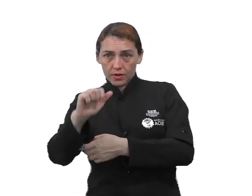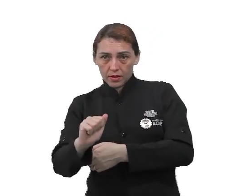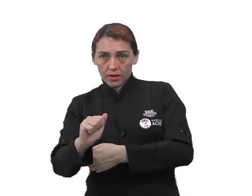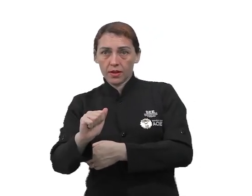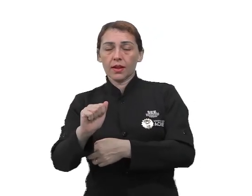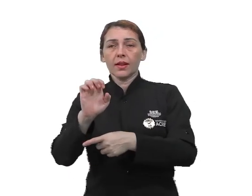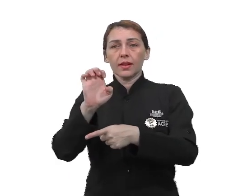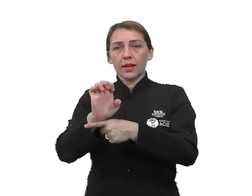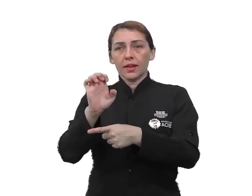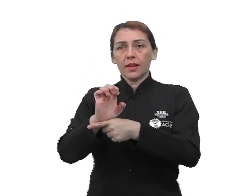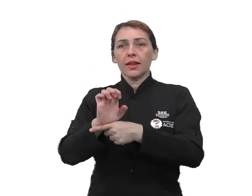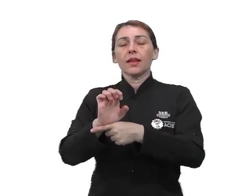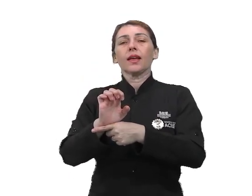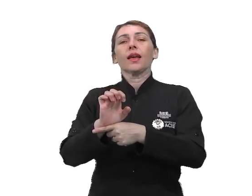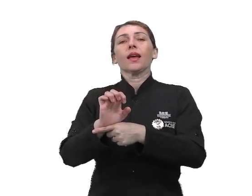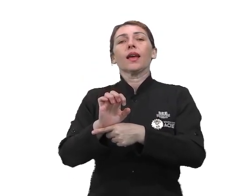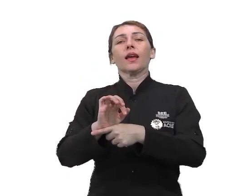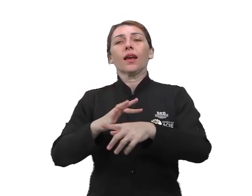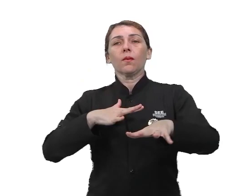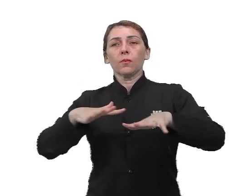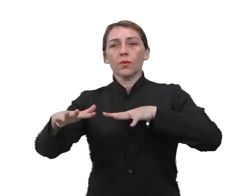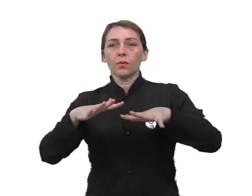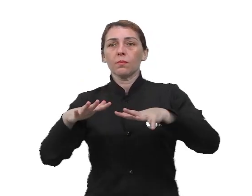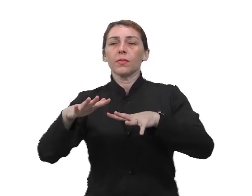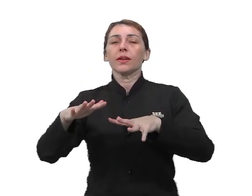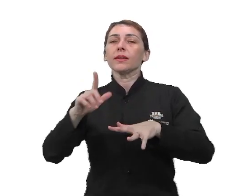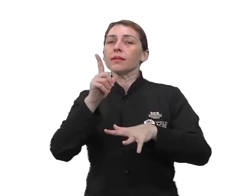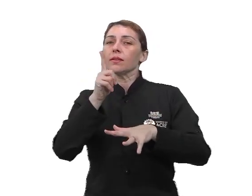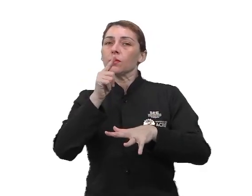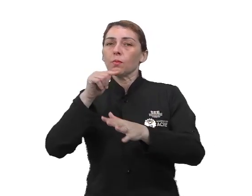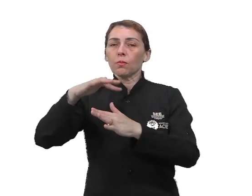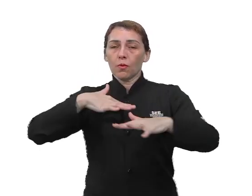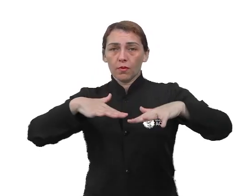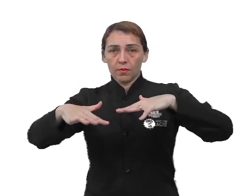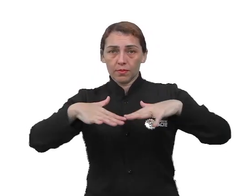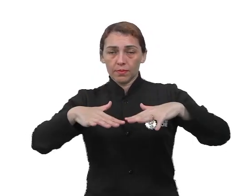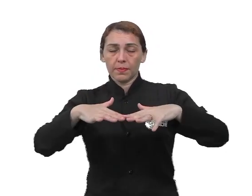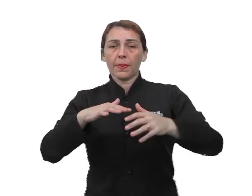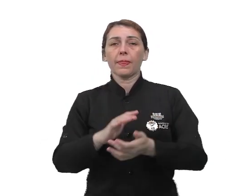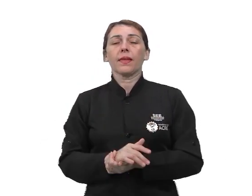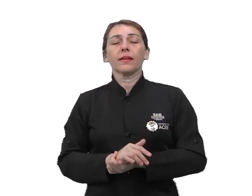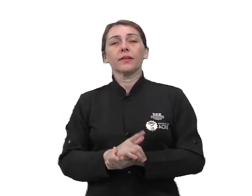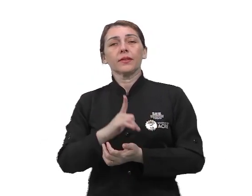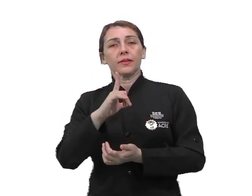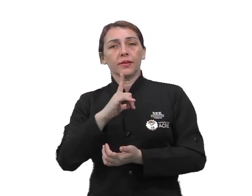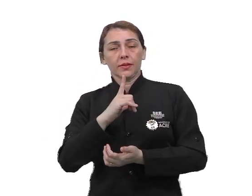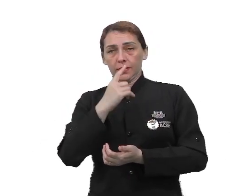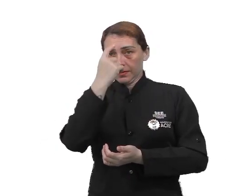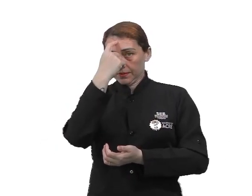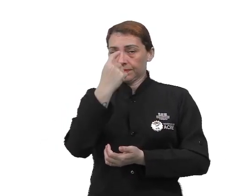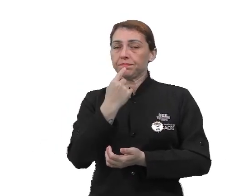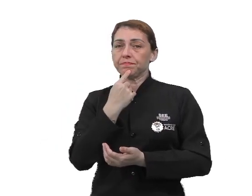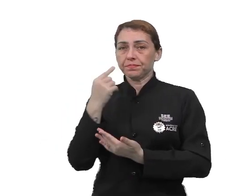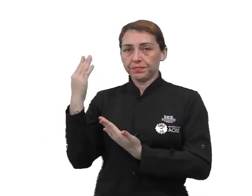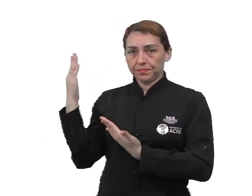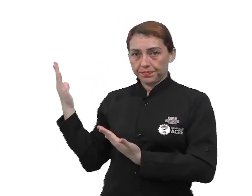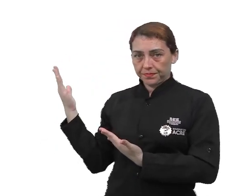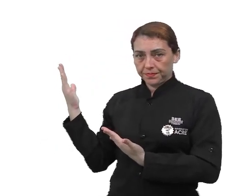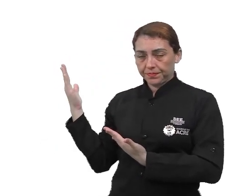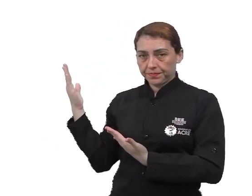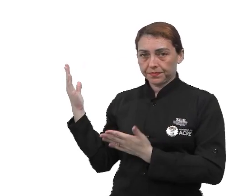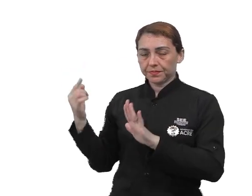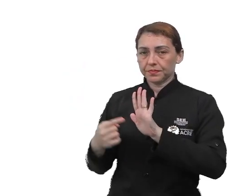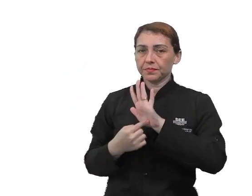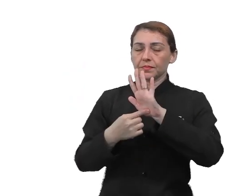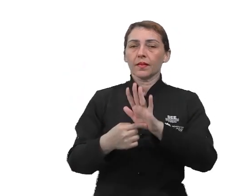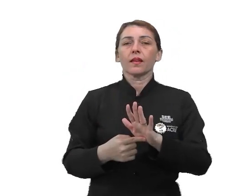cursos d'águas. Então, nós temos aqui uma questão que vai trazer aí uma imagem que está te mostrando que